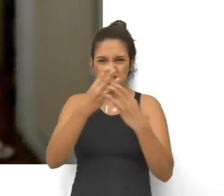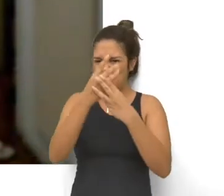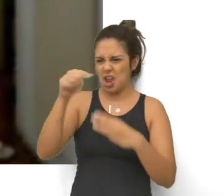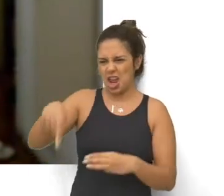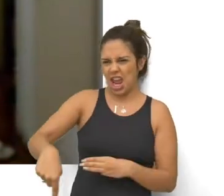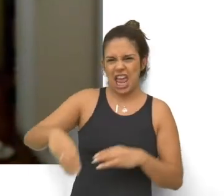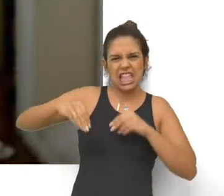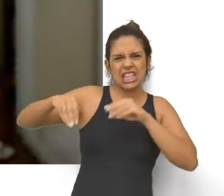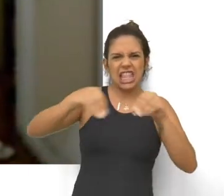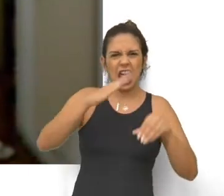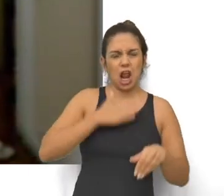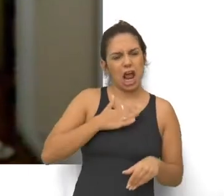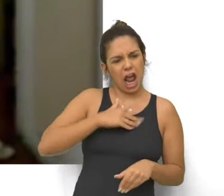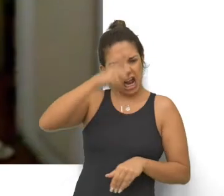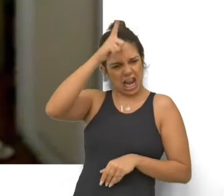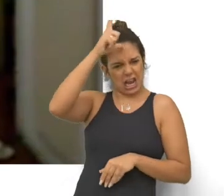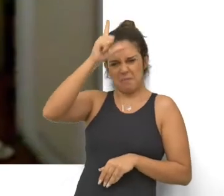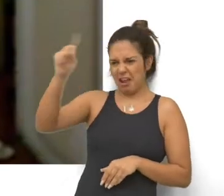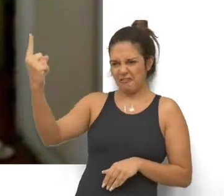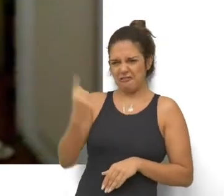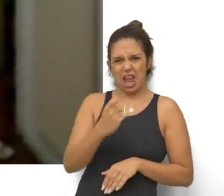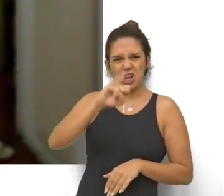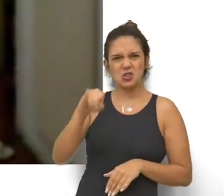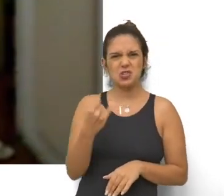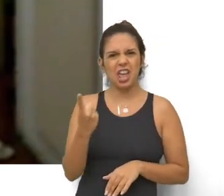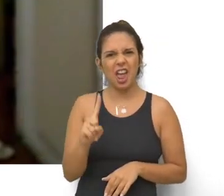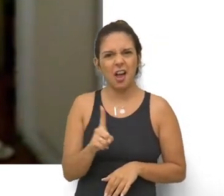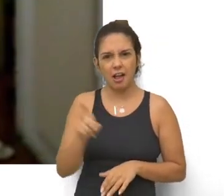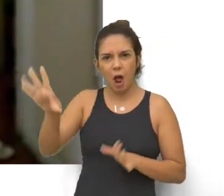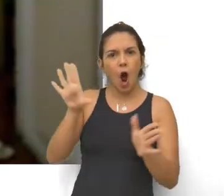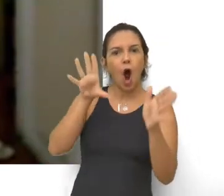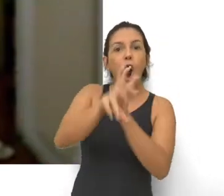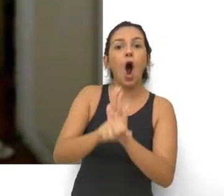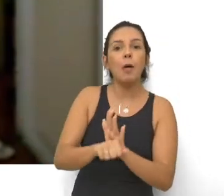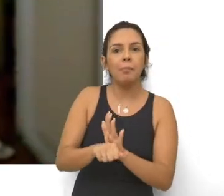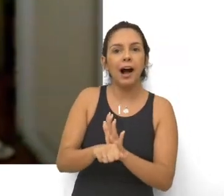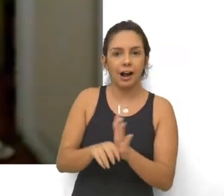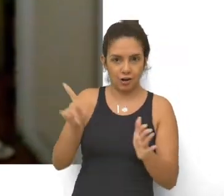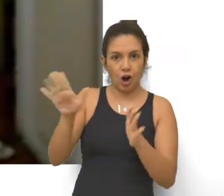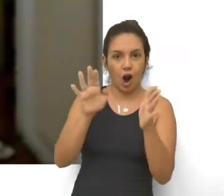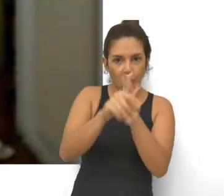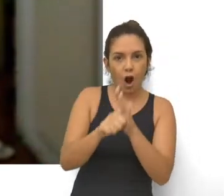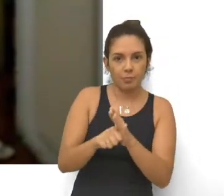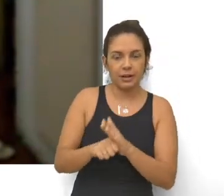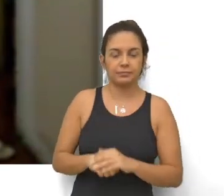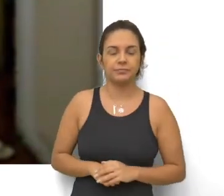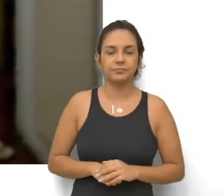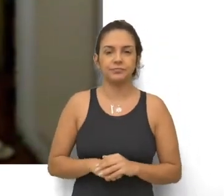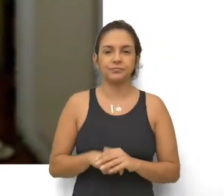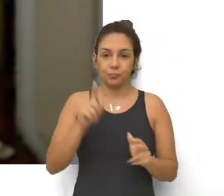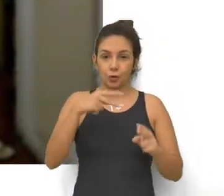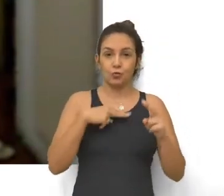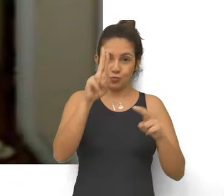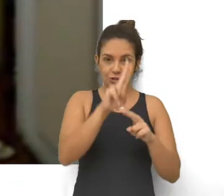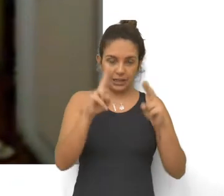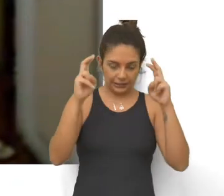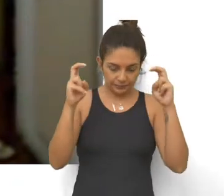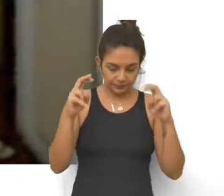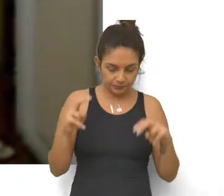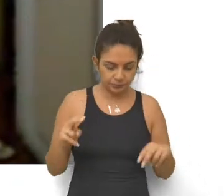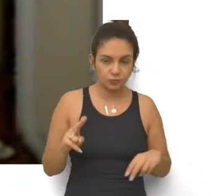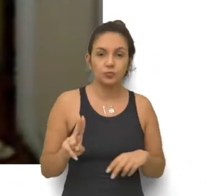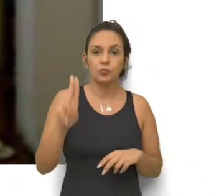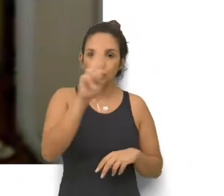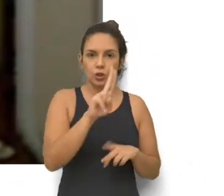é o usurpador da pessoa que empobreceu, né? Então, esse foi um outro que eu utilizei. Eu utilizei um pouco